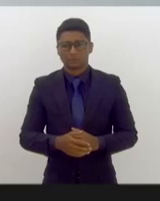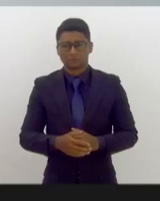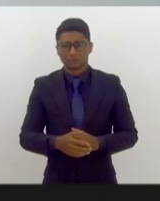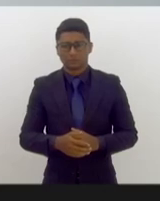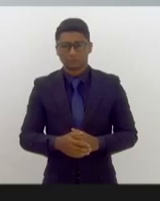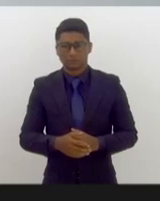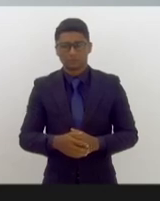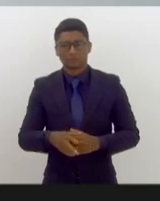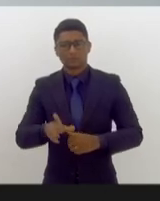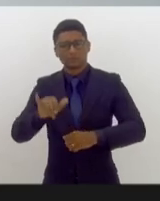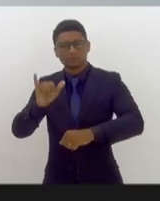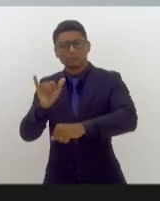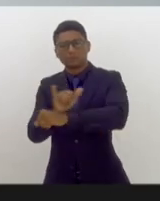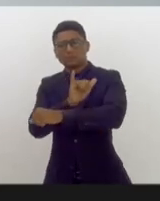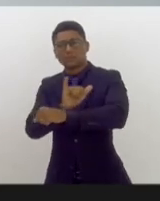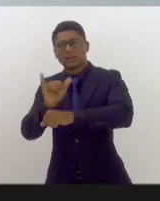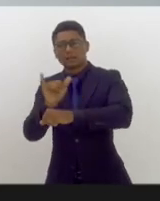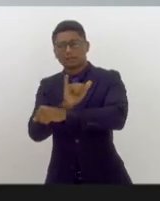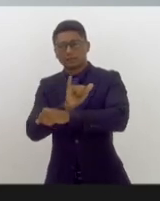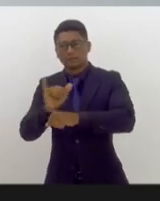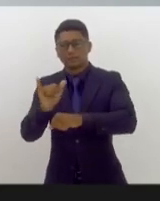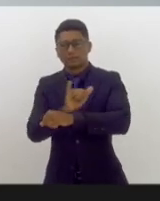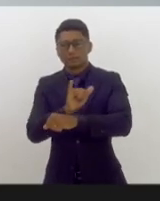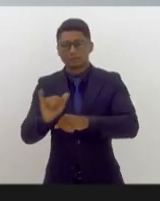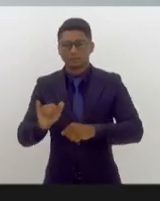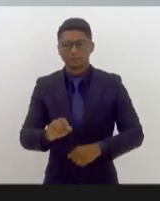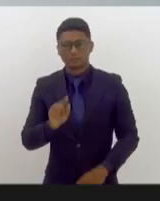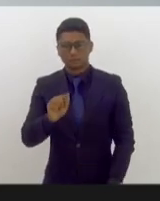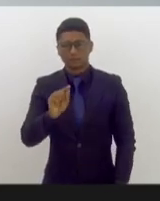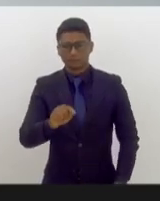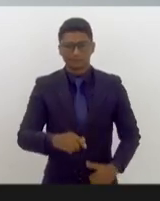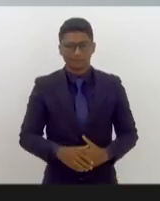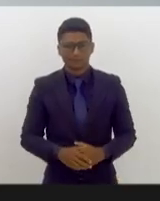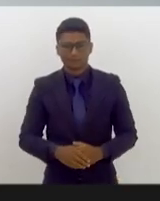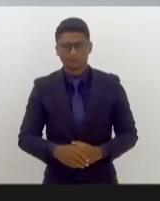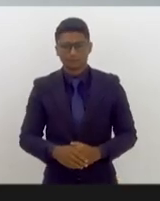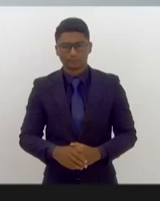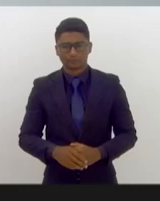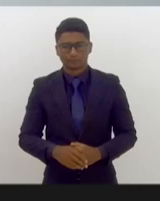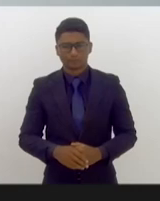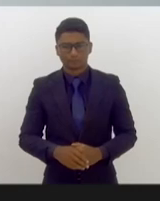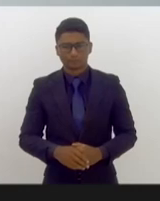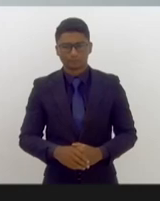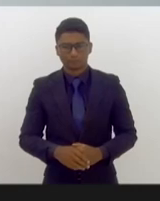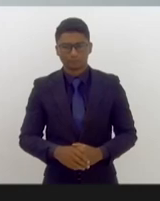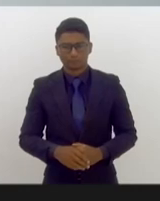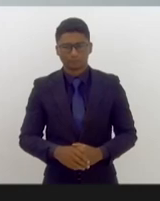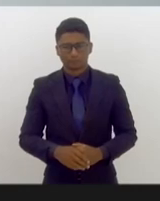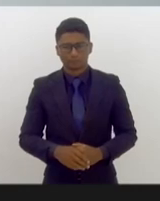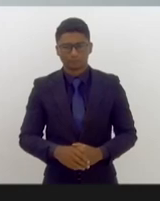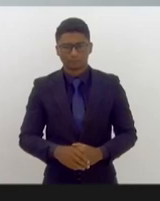com muita discussão, com muita polêmica, foi a inclusão de uma